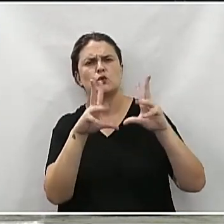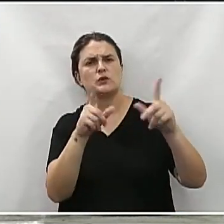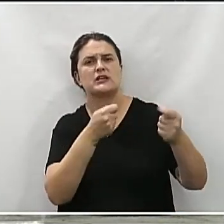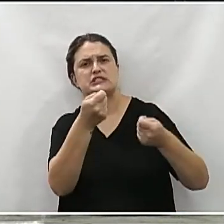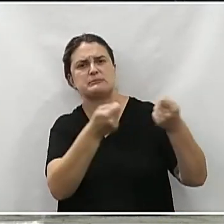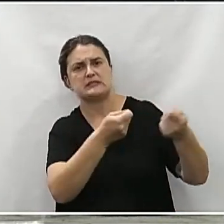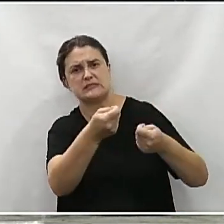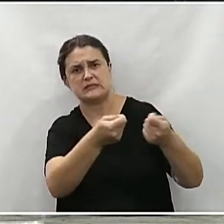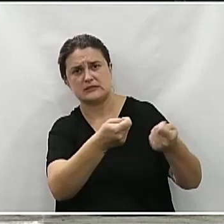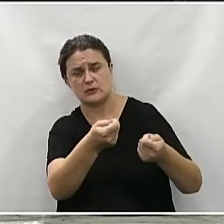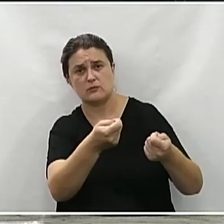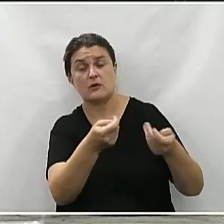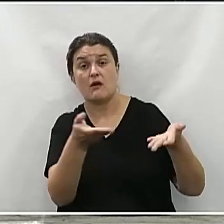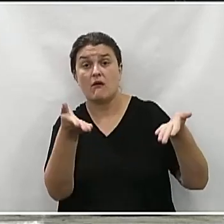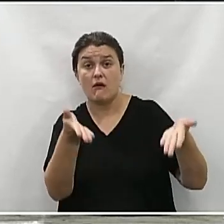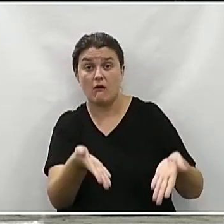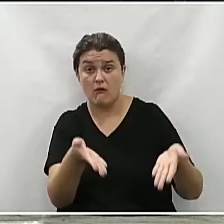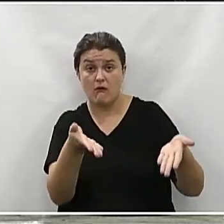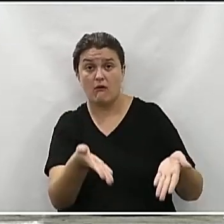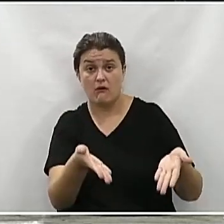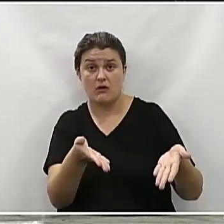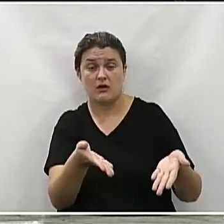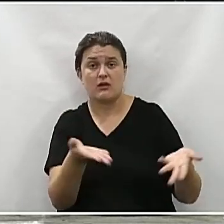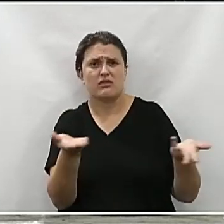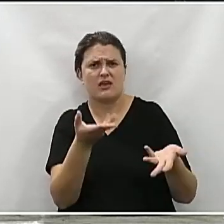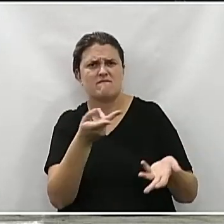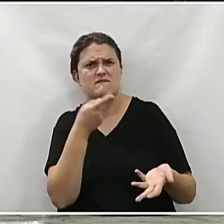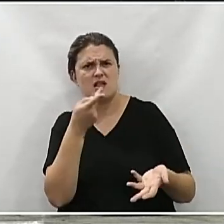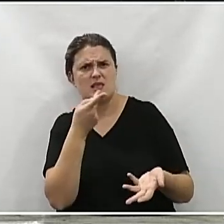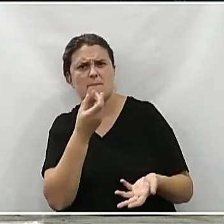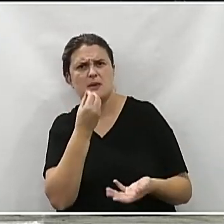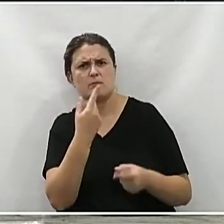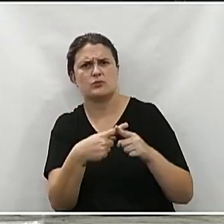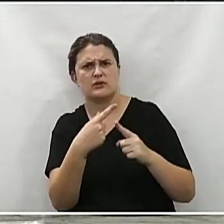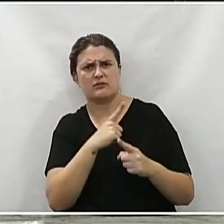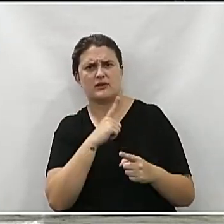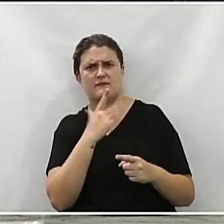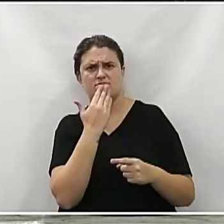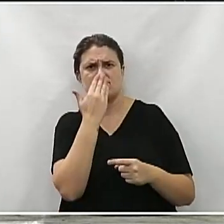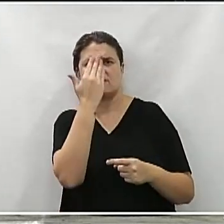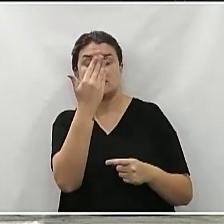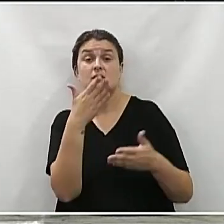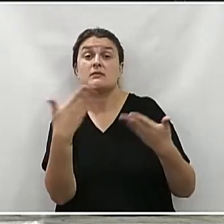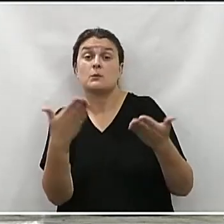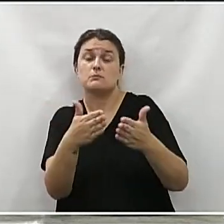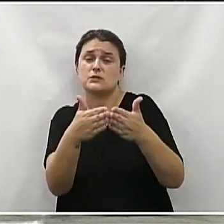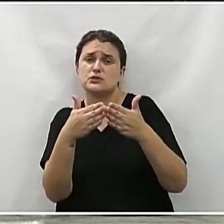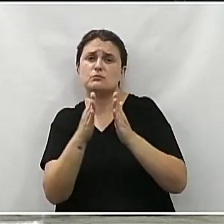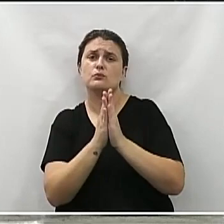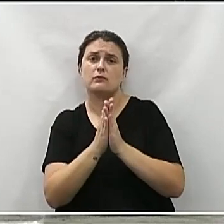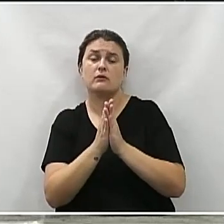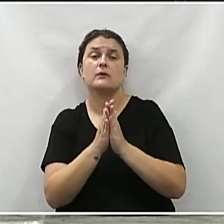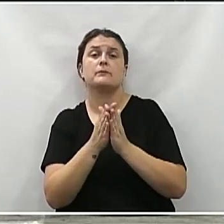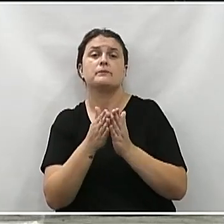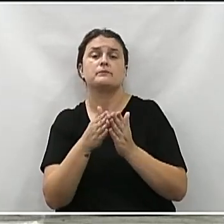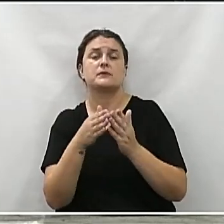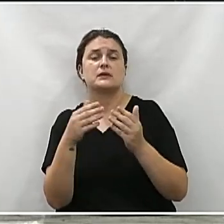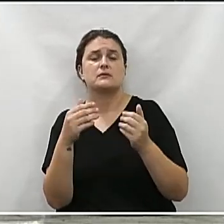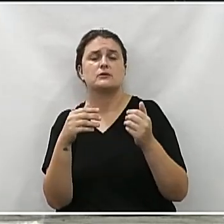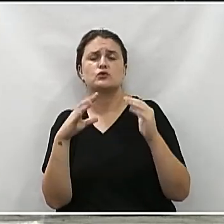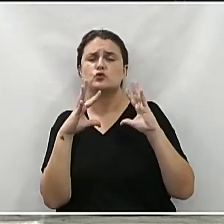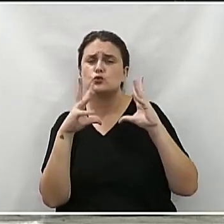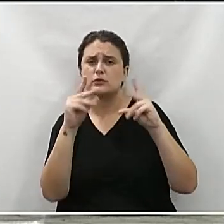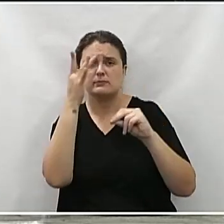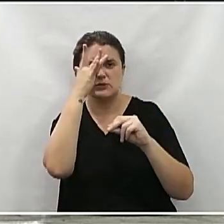administrações daí agora quer falar bem porque está à frente então seu Marcos por gentileza por favor trate